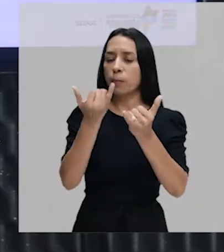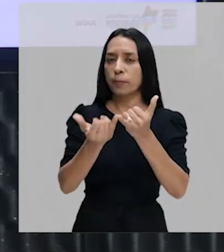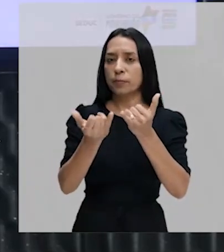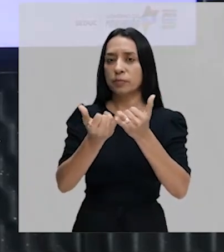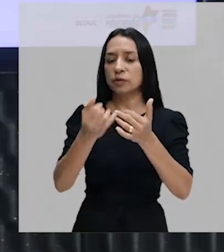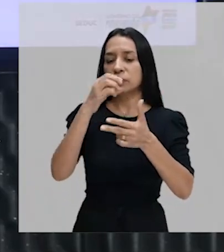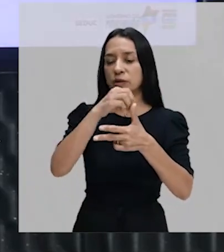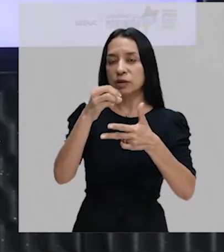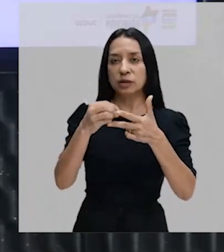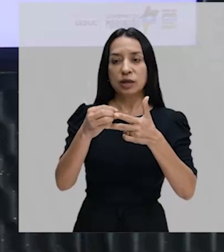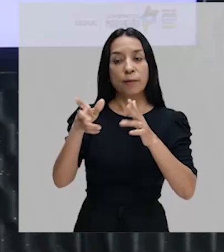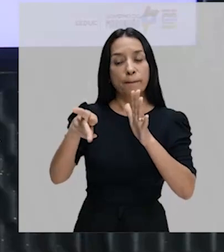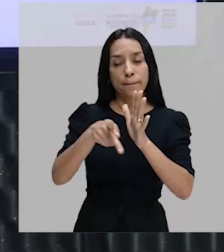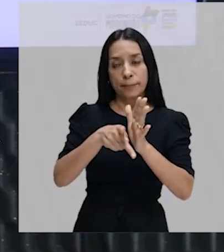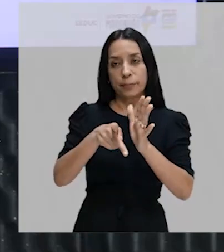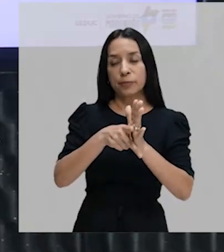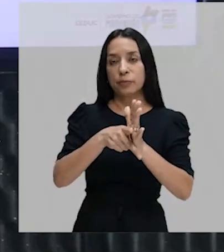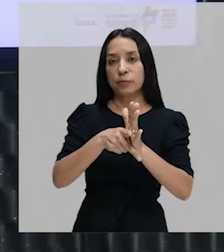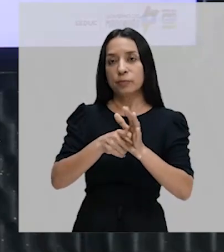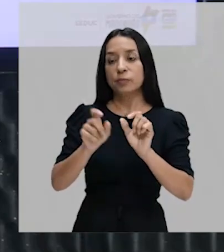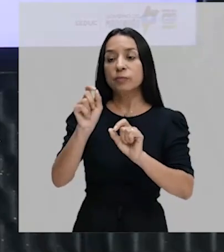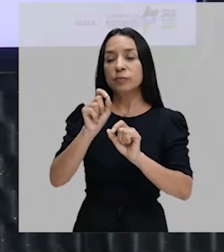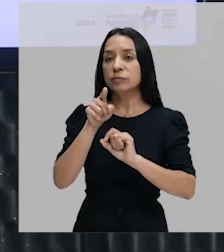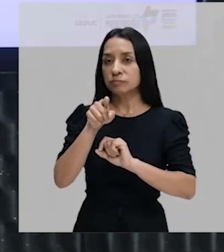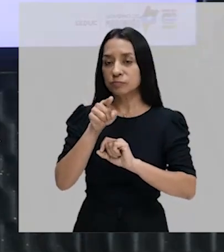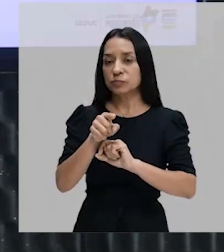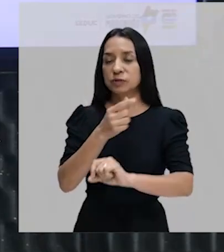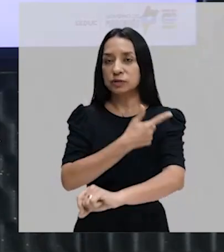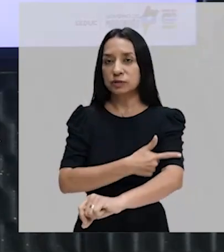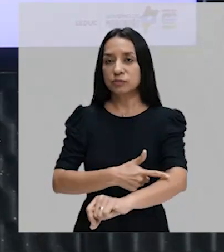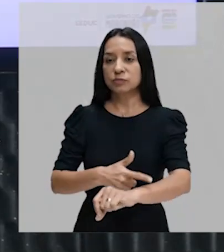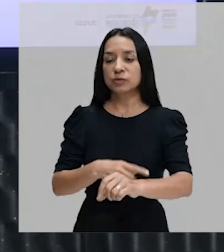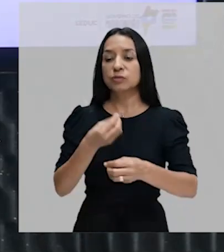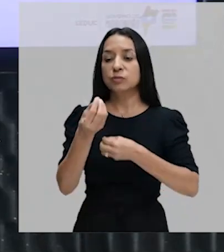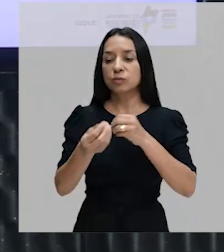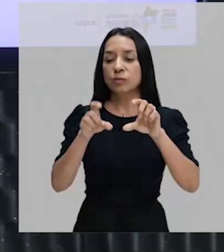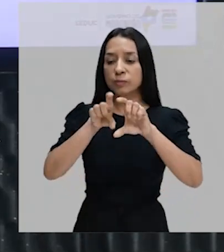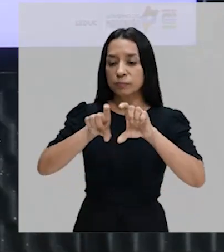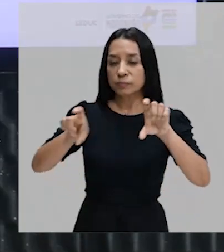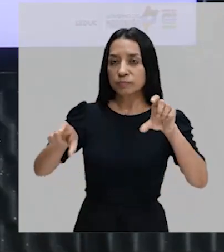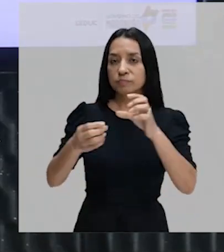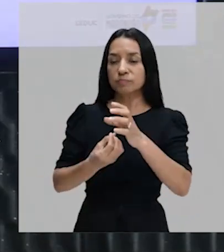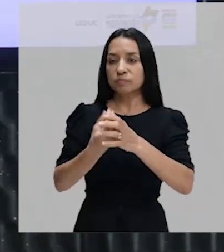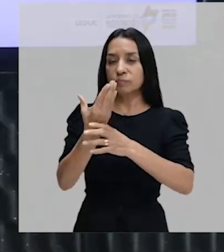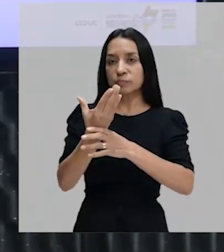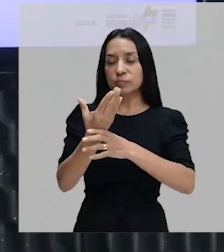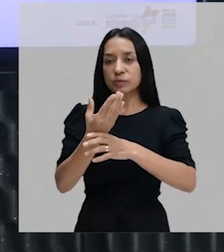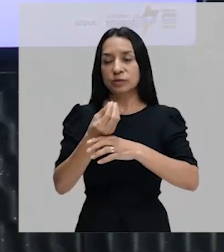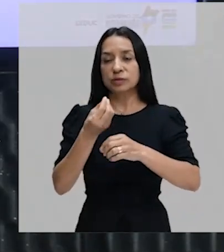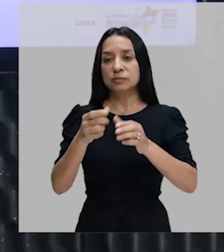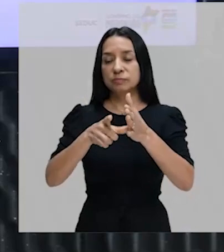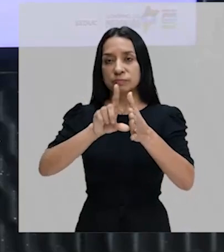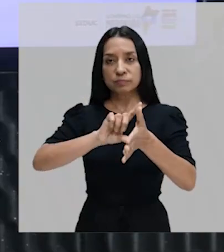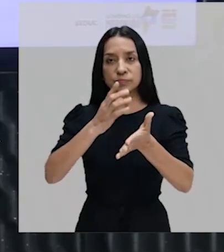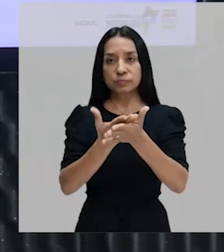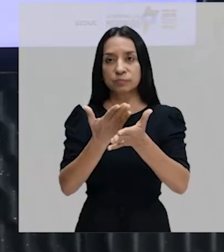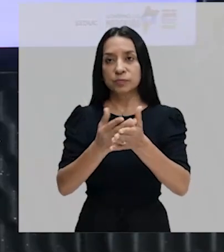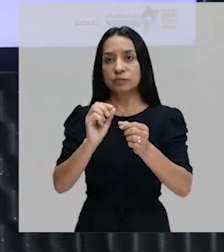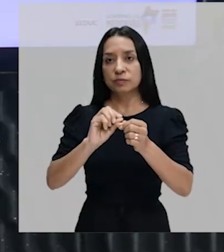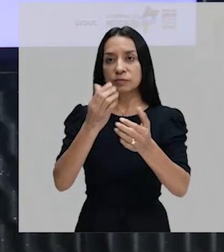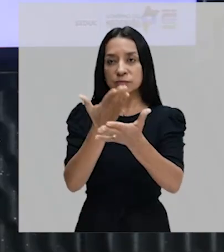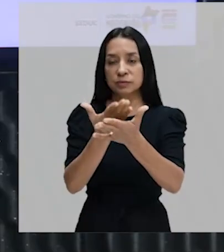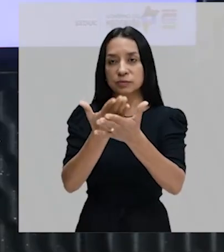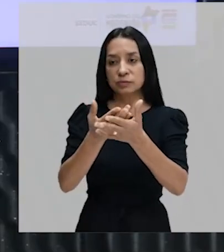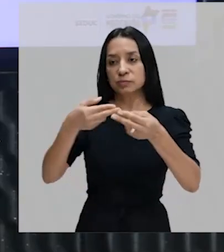Enem, para você já ir se acostumando e como esse enunciado aparece e tudo mais. E na aula anterior nós fizemos o estudo, né, sobre igualdade